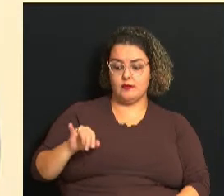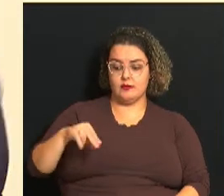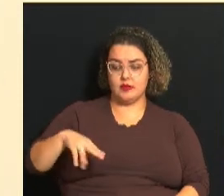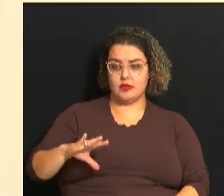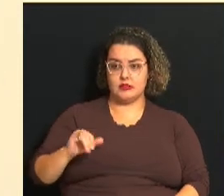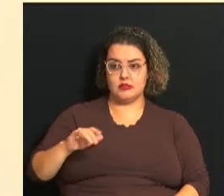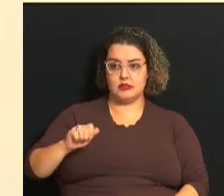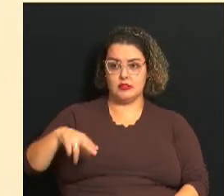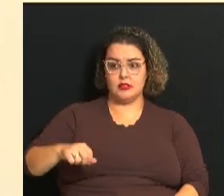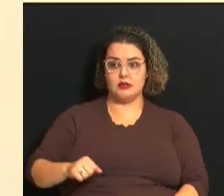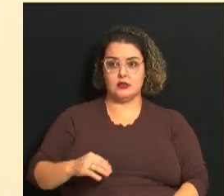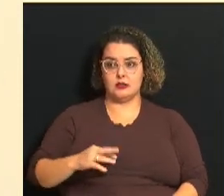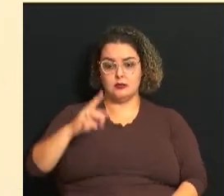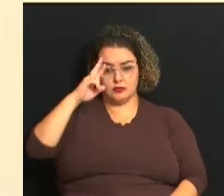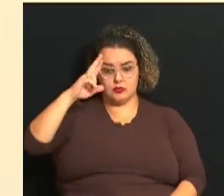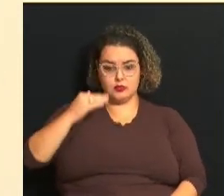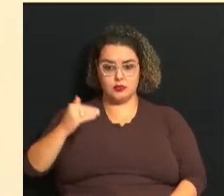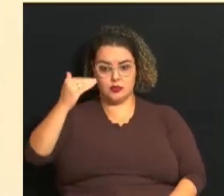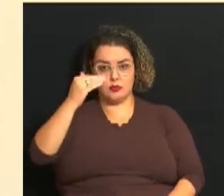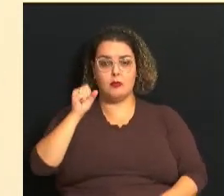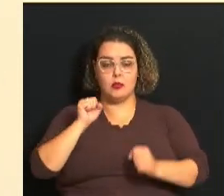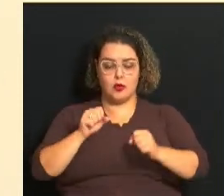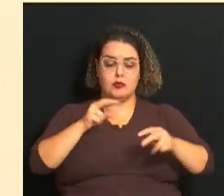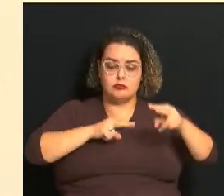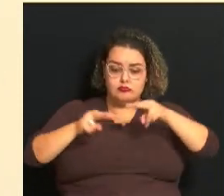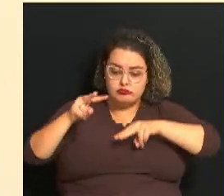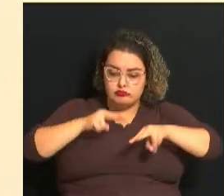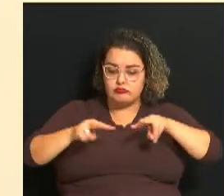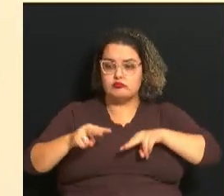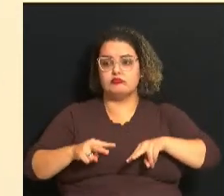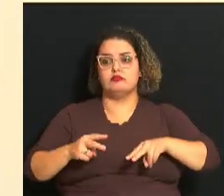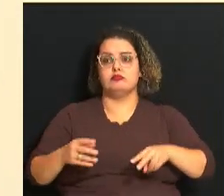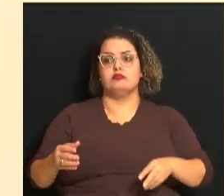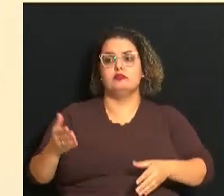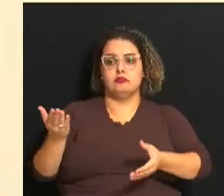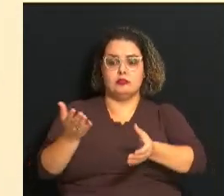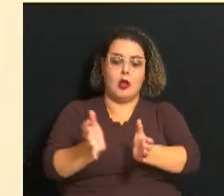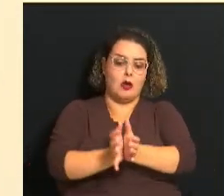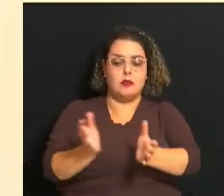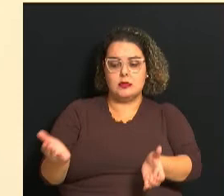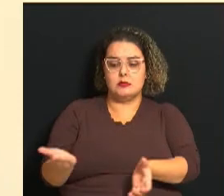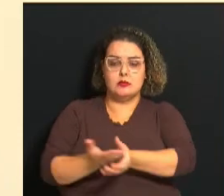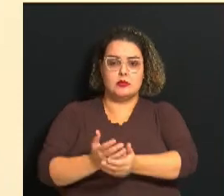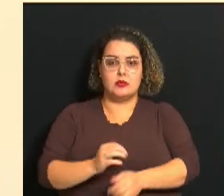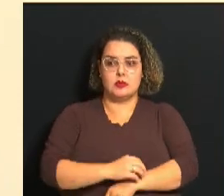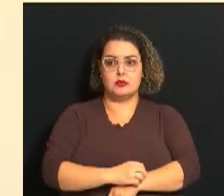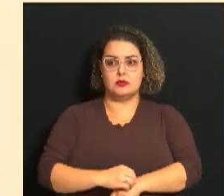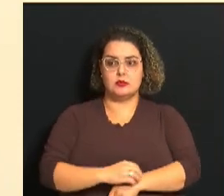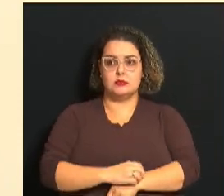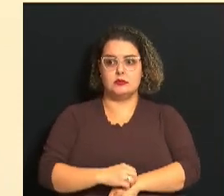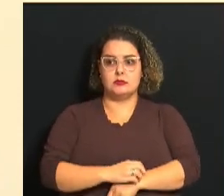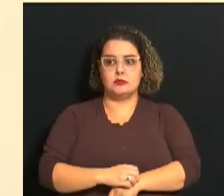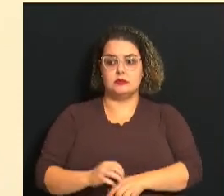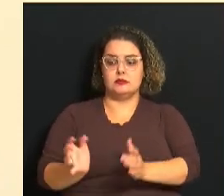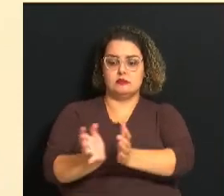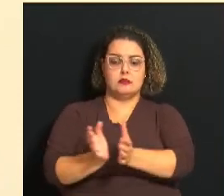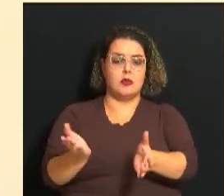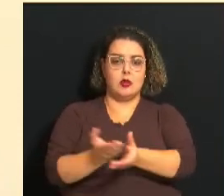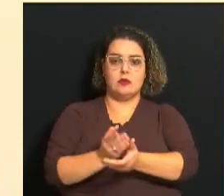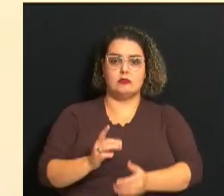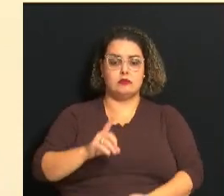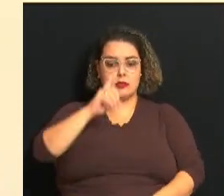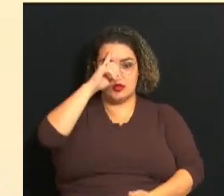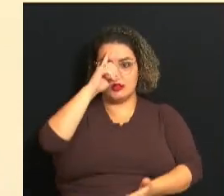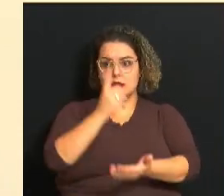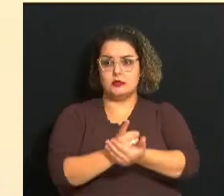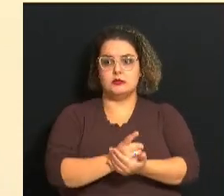departamento pode rever a conclusão da comissão processante E aí foi o que aconteceu a comissão processante Tecnicamente decidiu por